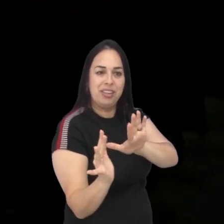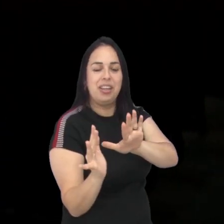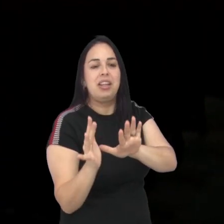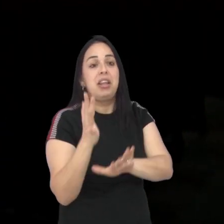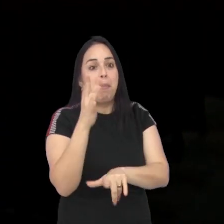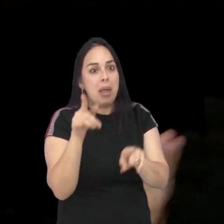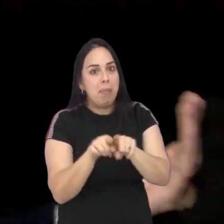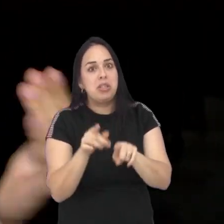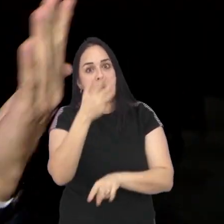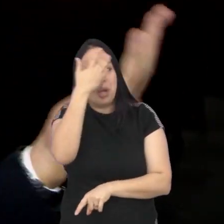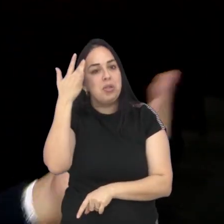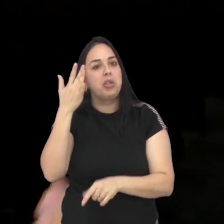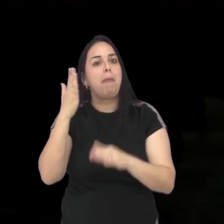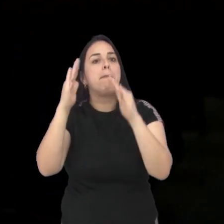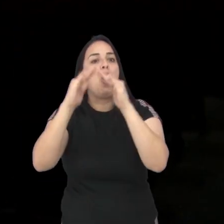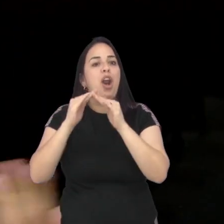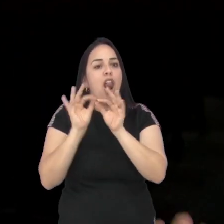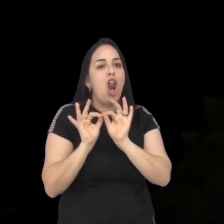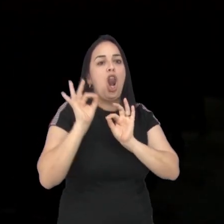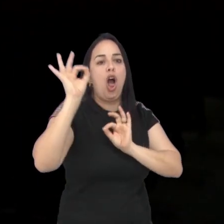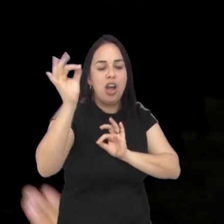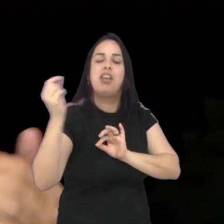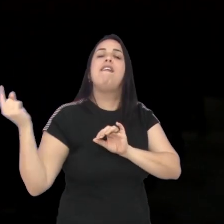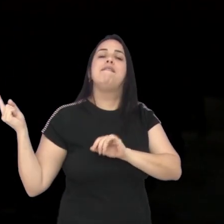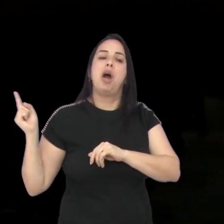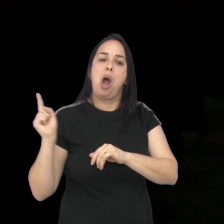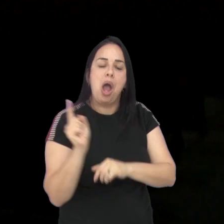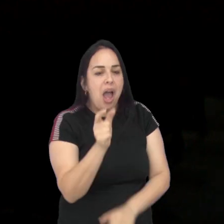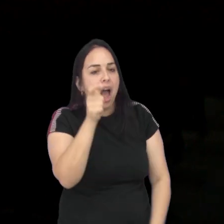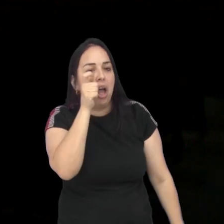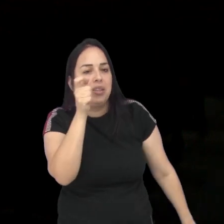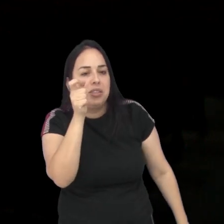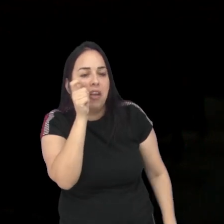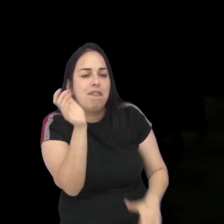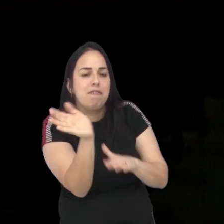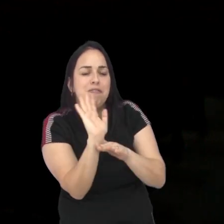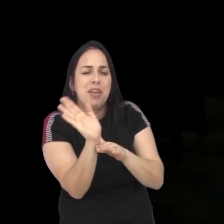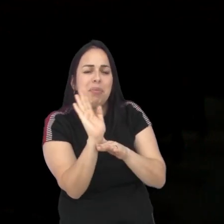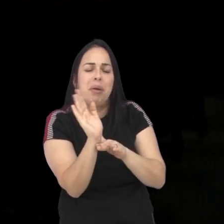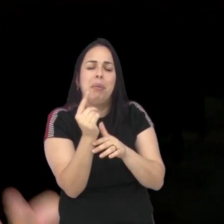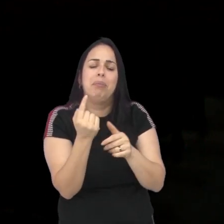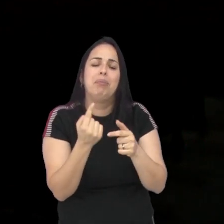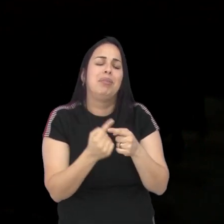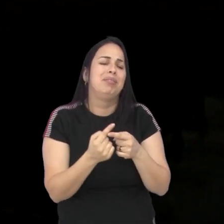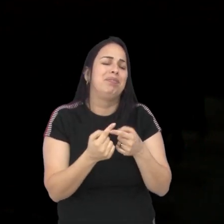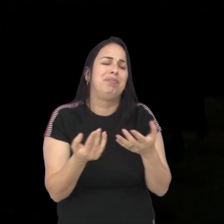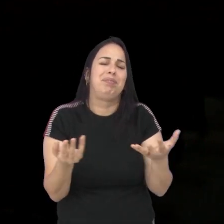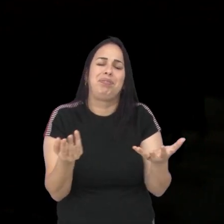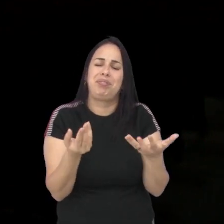do entorno de Santana, mas vem pessoas de outros bairros também prestigiar esses filmes, porque